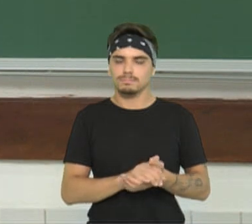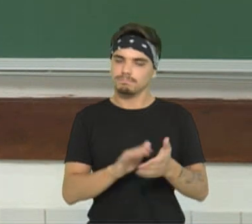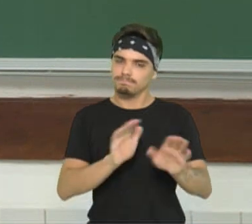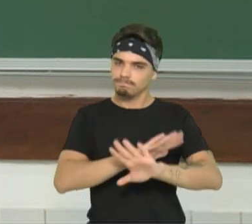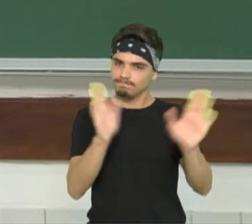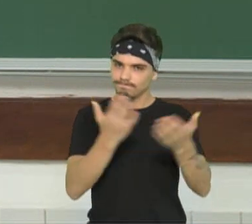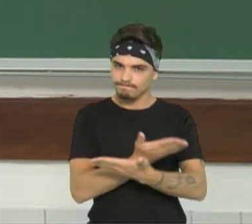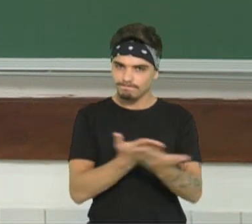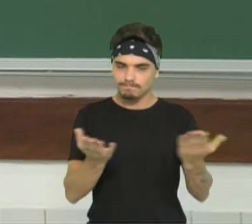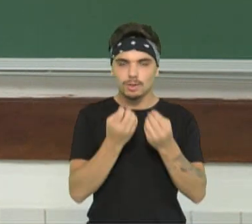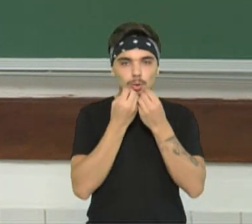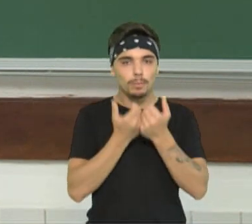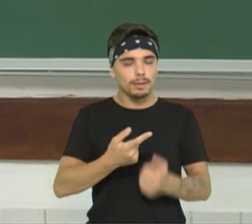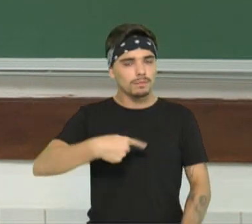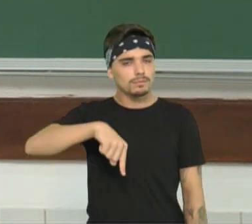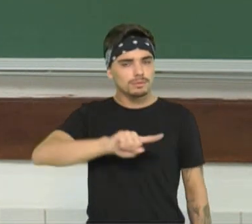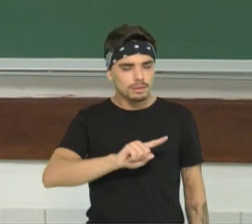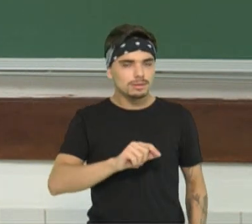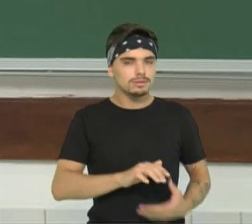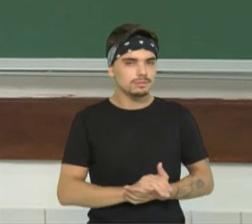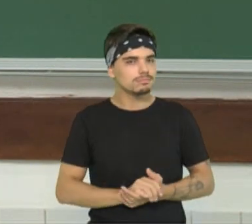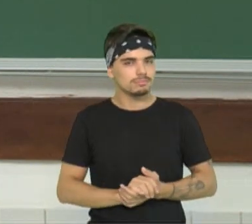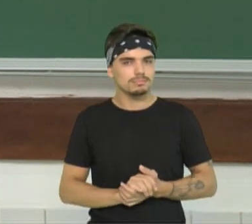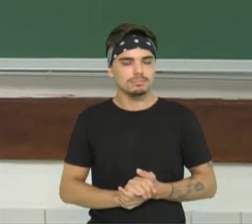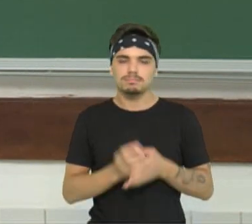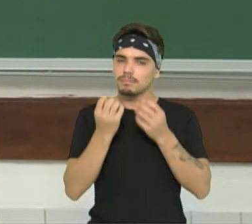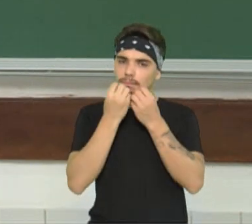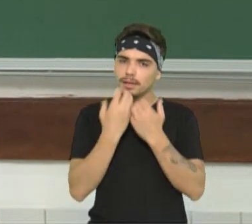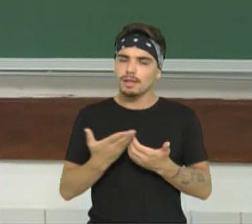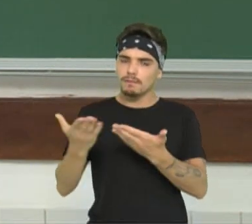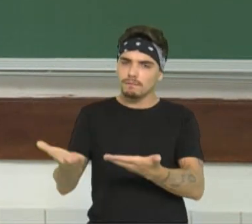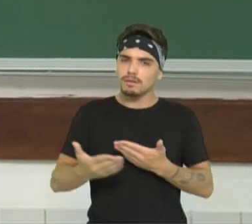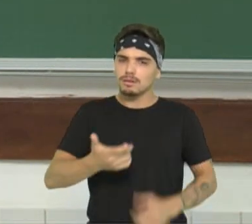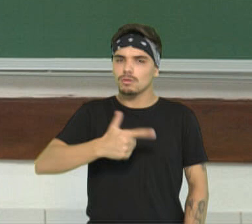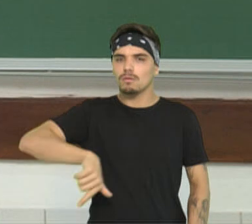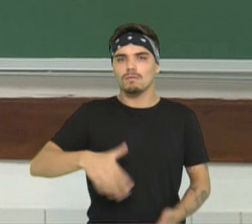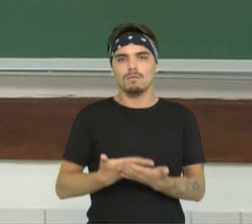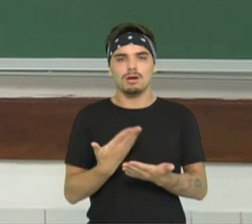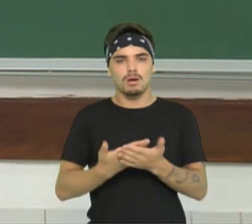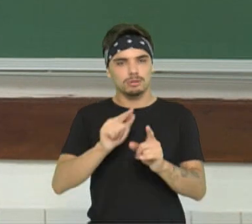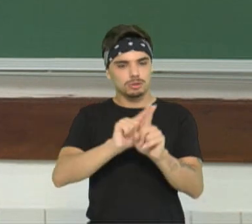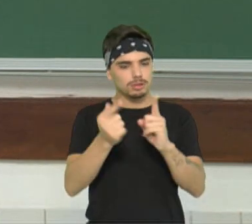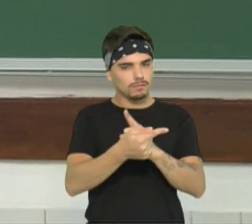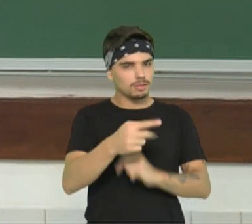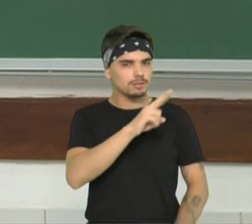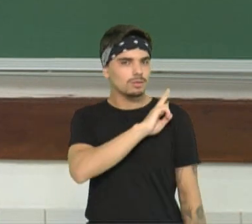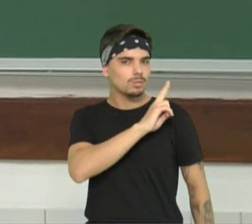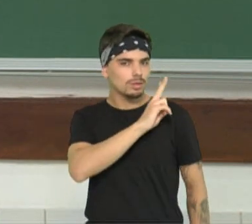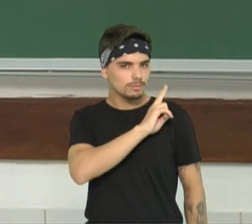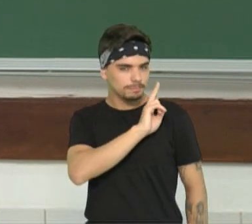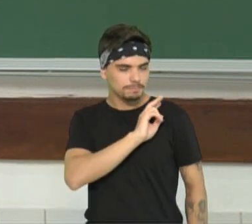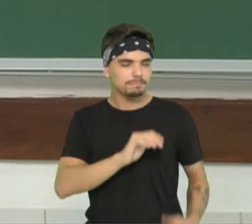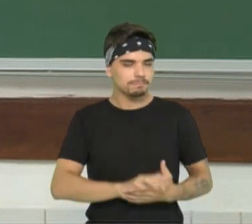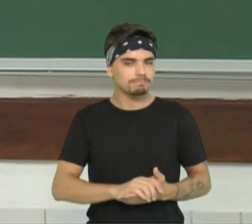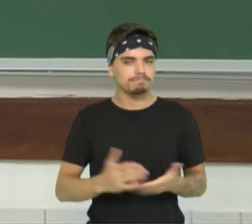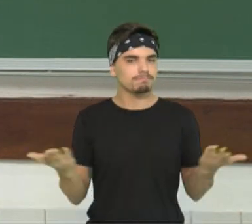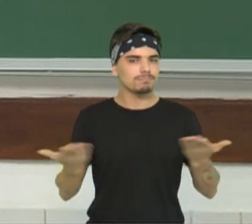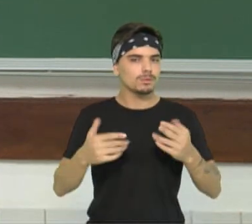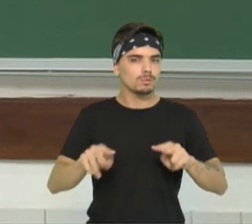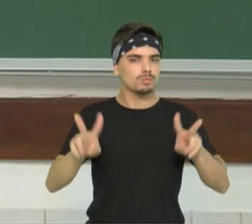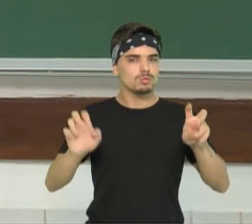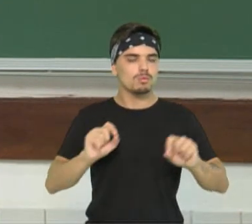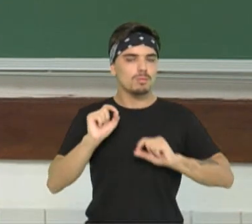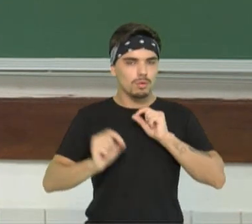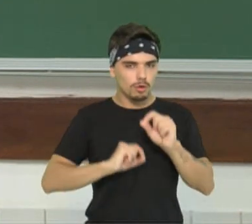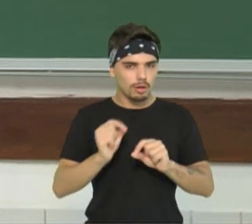Olá, pessoal! Tudo bem com vocês? Sejam bem-vindos a mais uma aula de Geografia para a segunda série. Hoje nós vamos falar